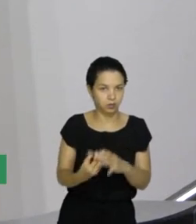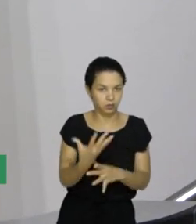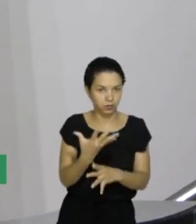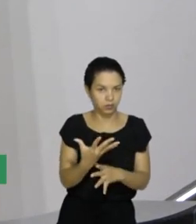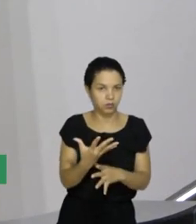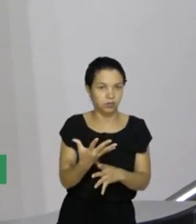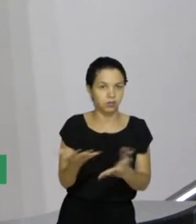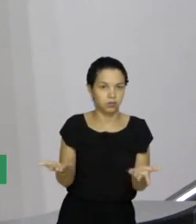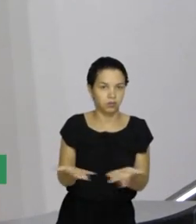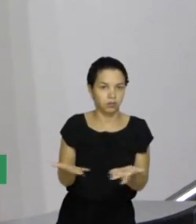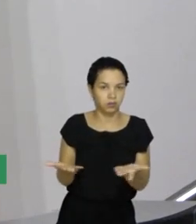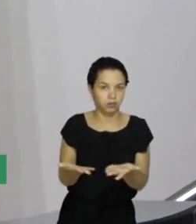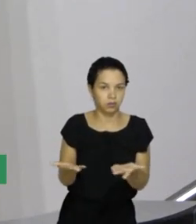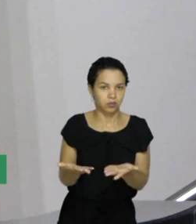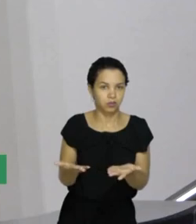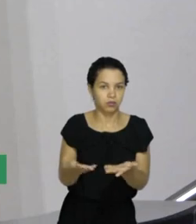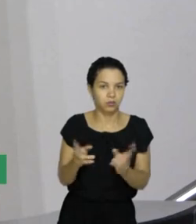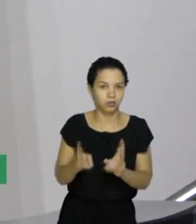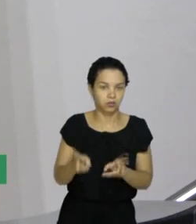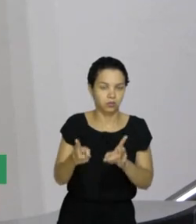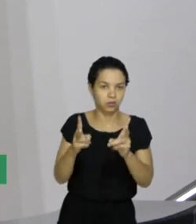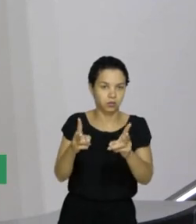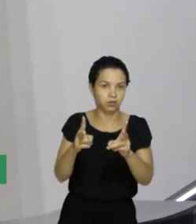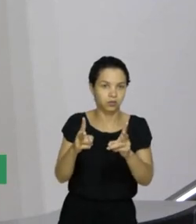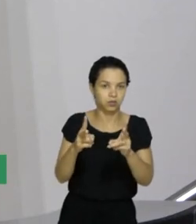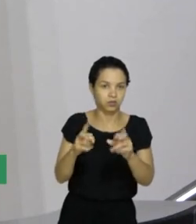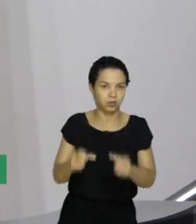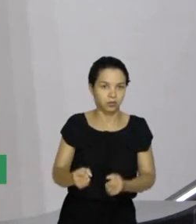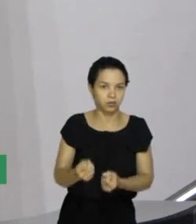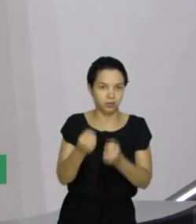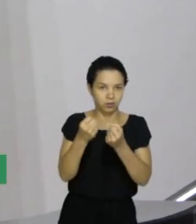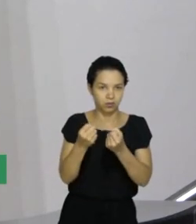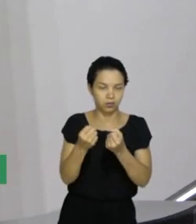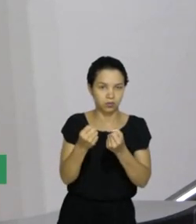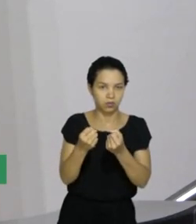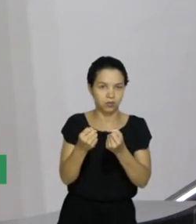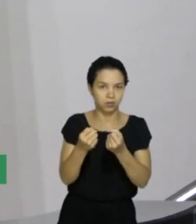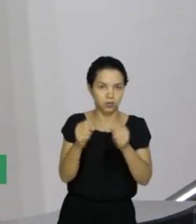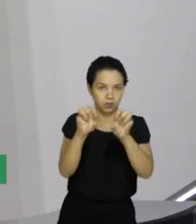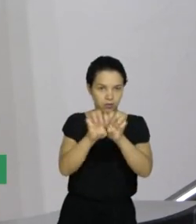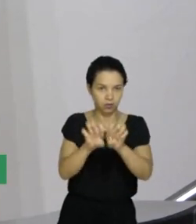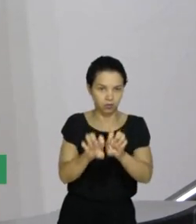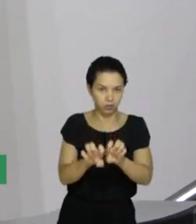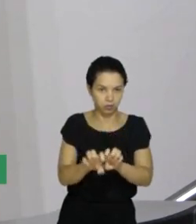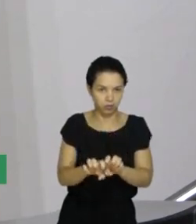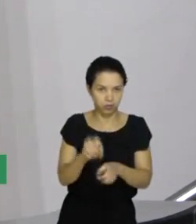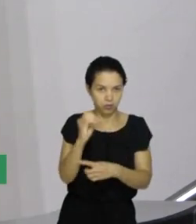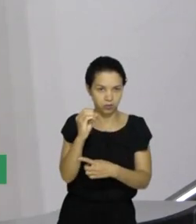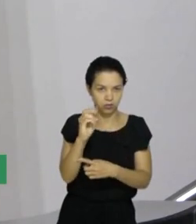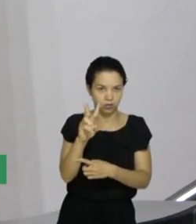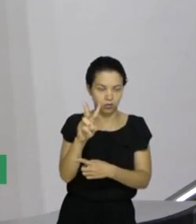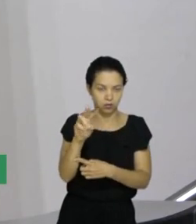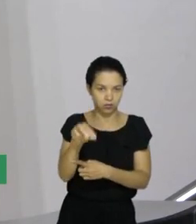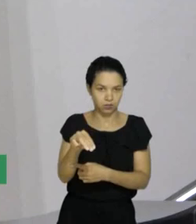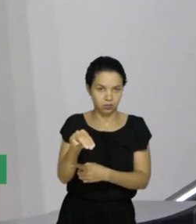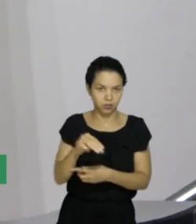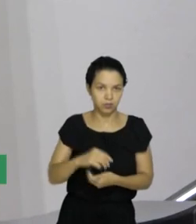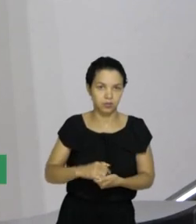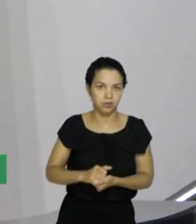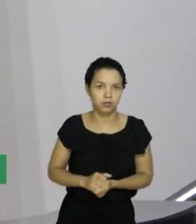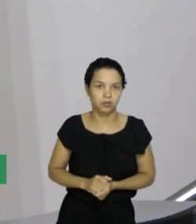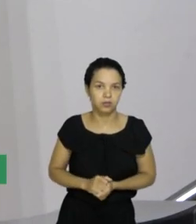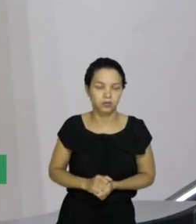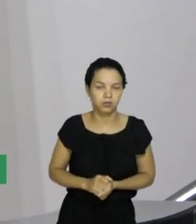Agora continua nos fortalecendo enquanto estrutura do ovn e para concluir